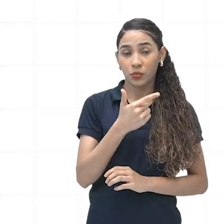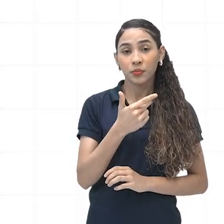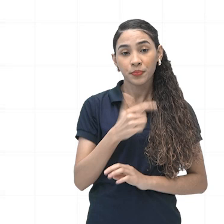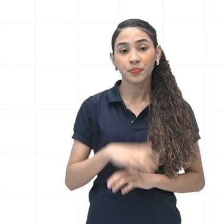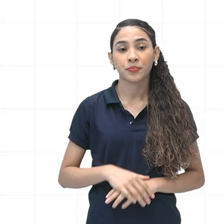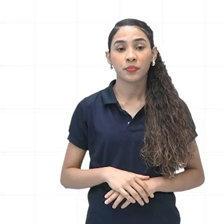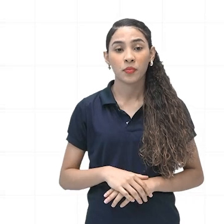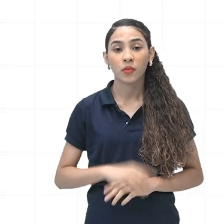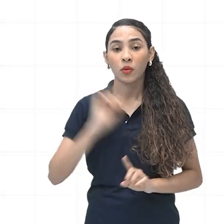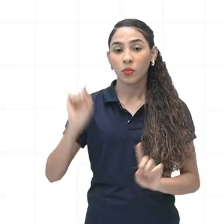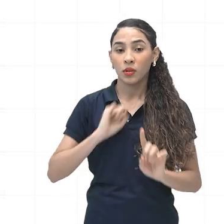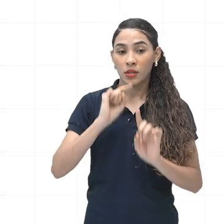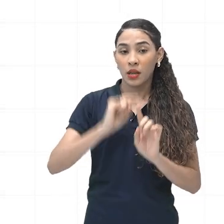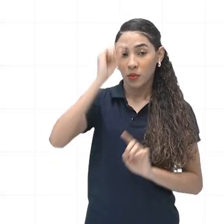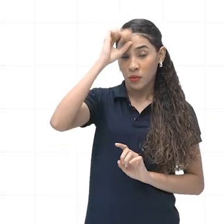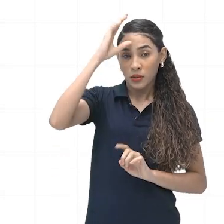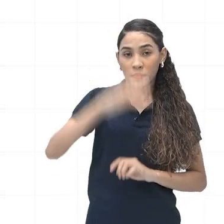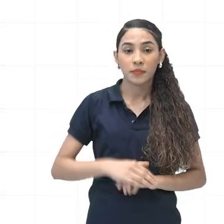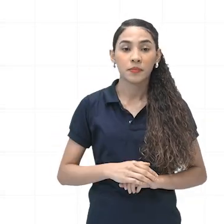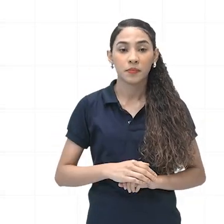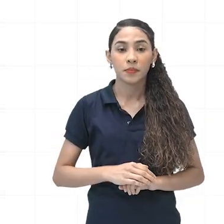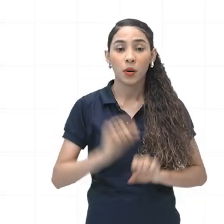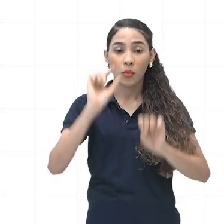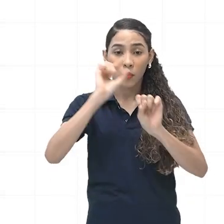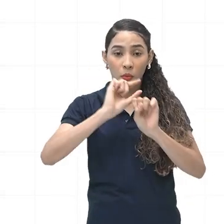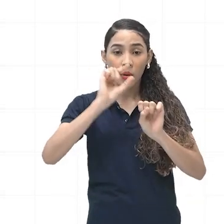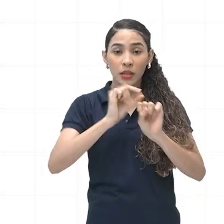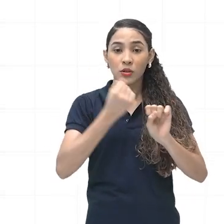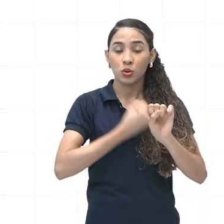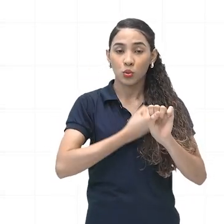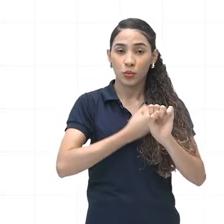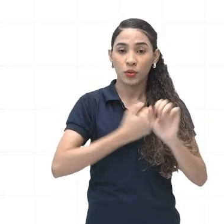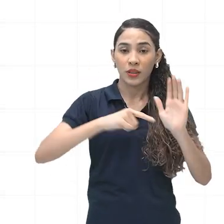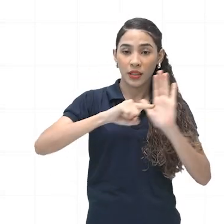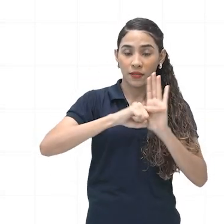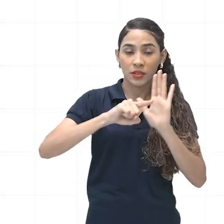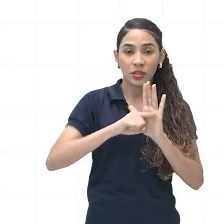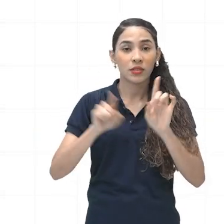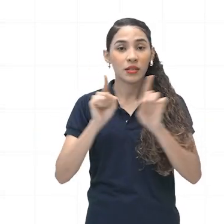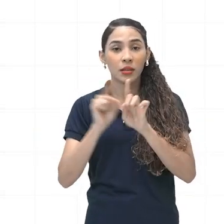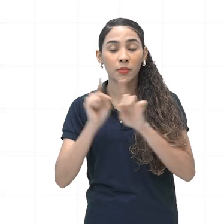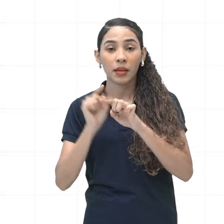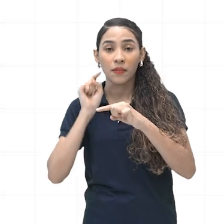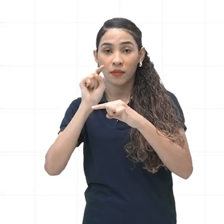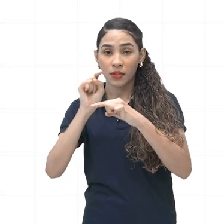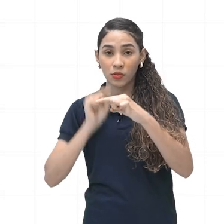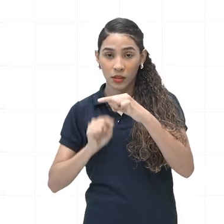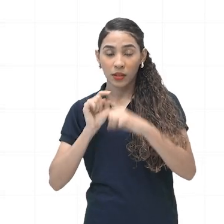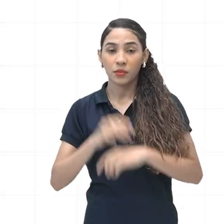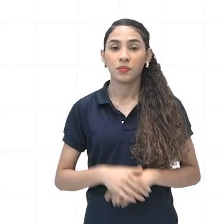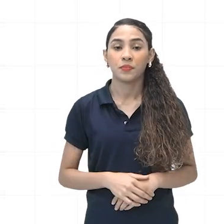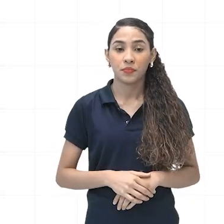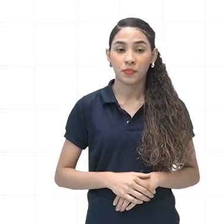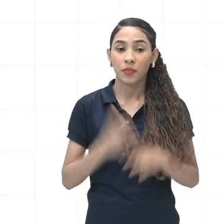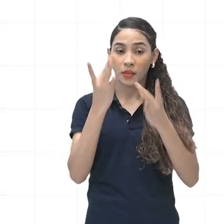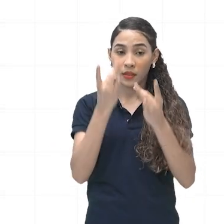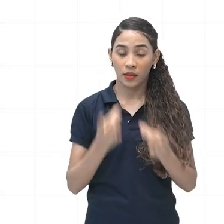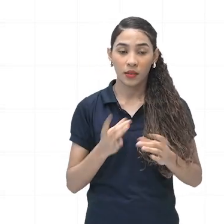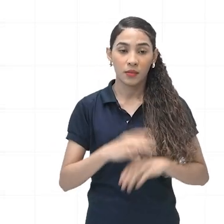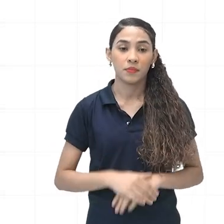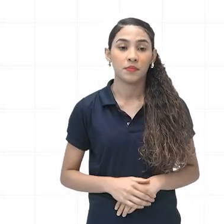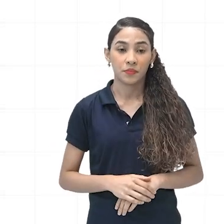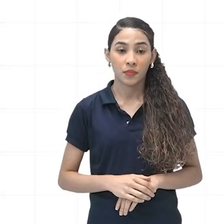21, o objeto de conhecimento, potências com expoentes negativos e fracionários. E o